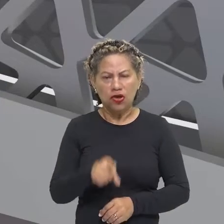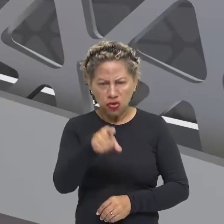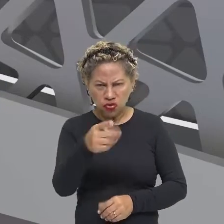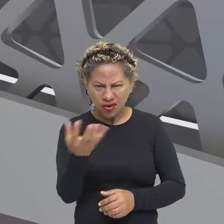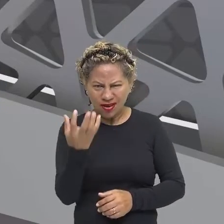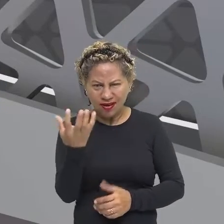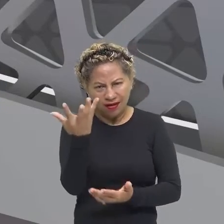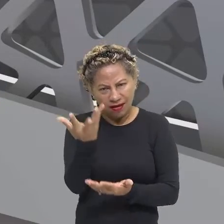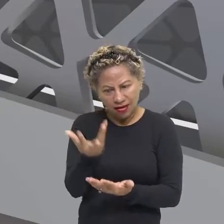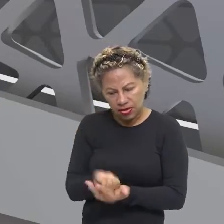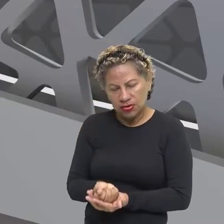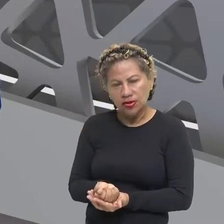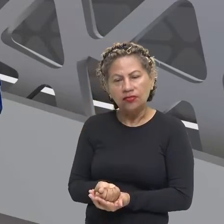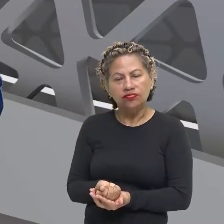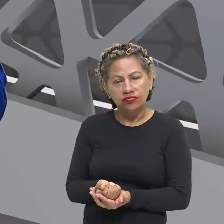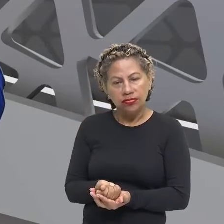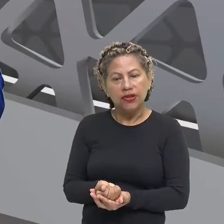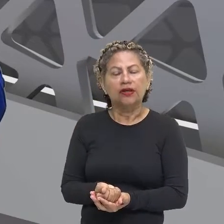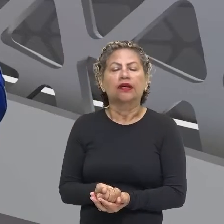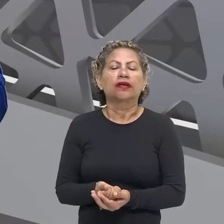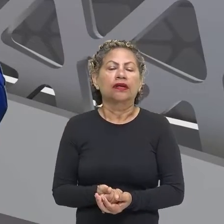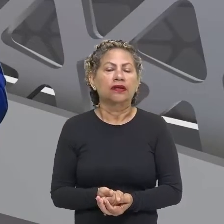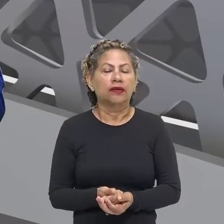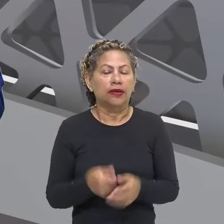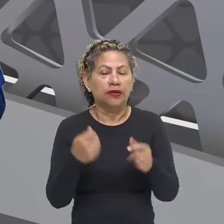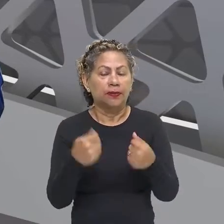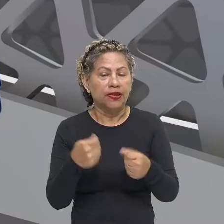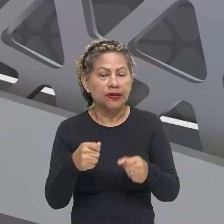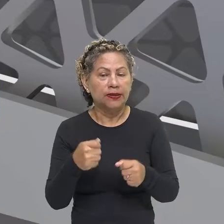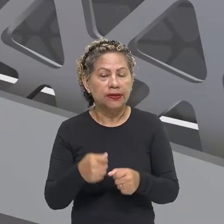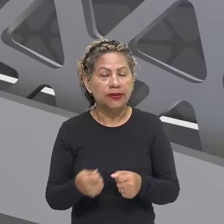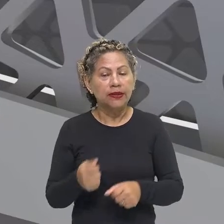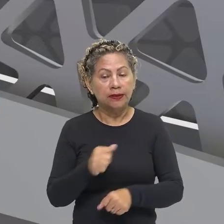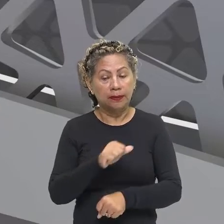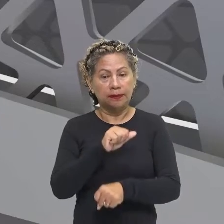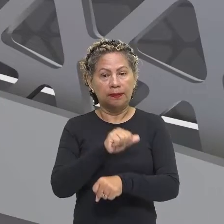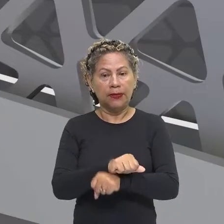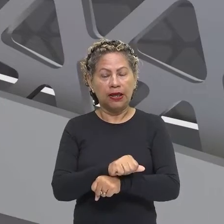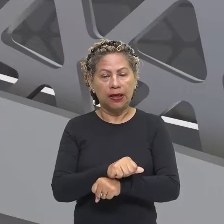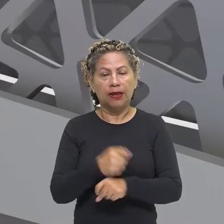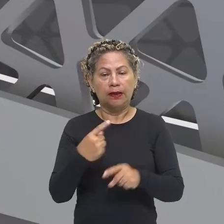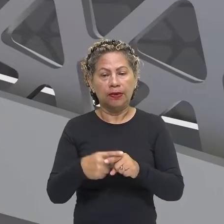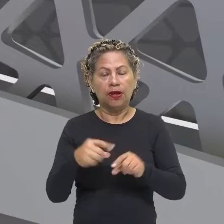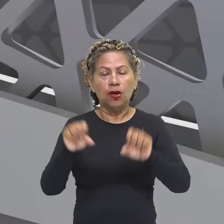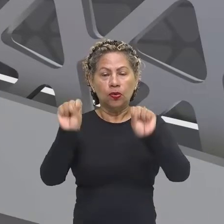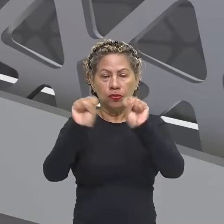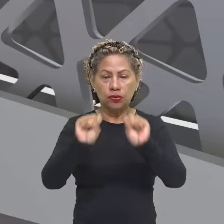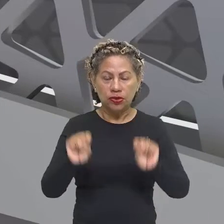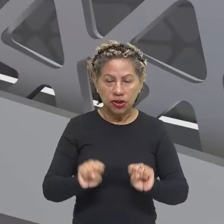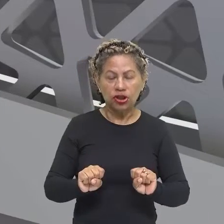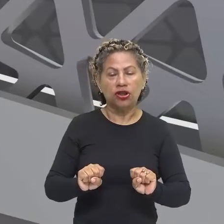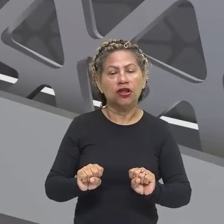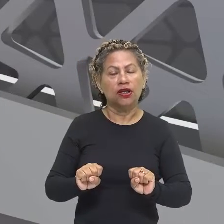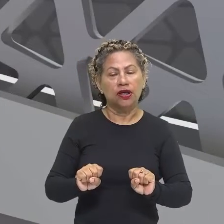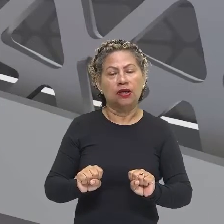no nosso próprio smartphone, ele avisa que nós